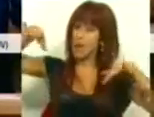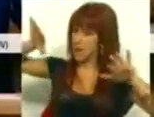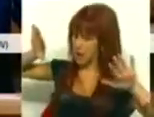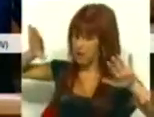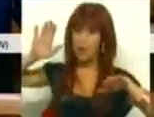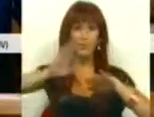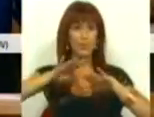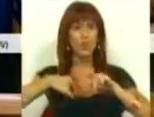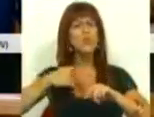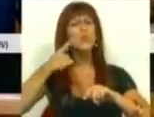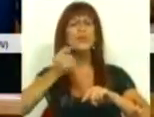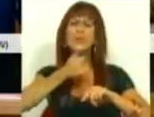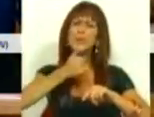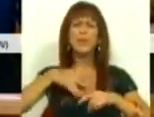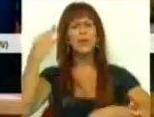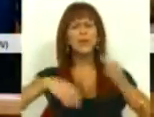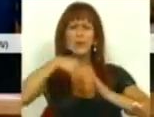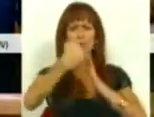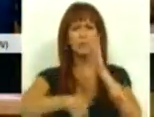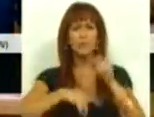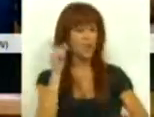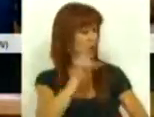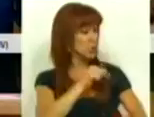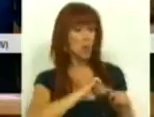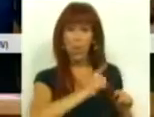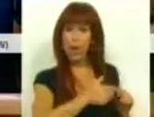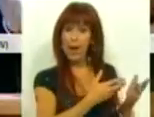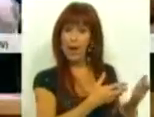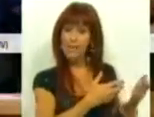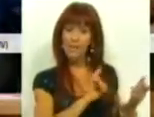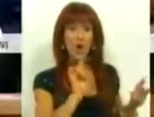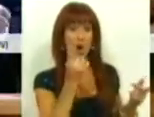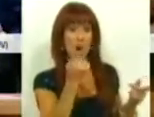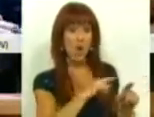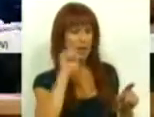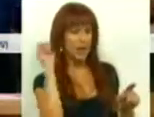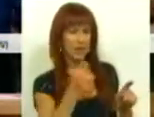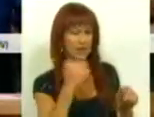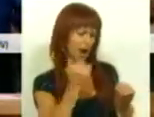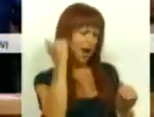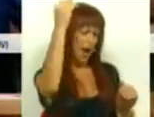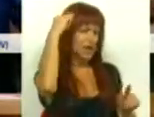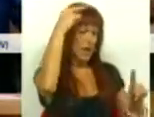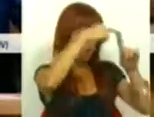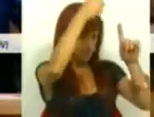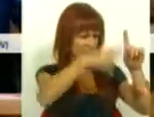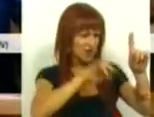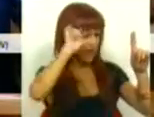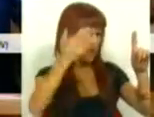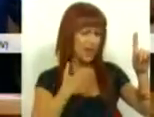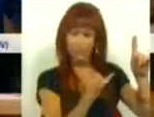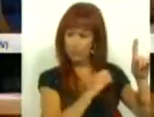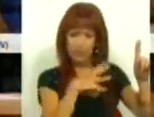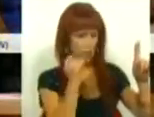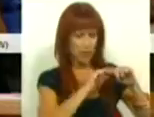entanto, devido à conhecida decisão do Tribunal Constitucional de julho deste ano, mesmo com a revisão em alta das metas do déficit